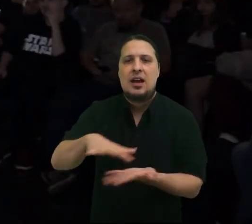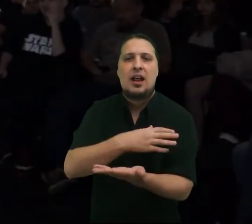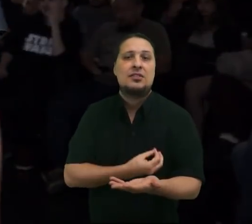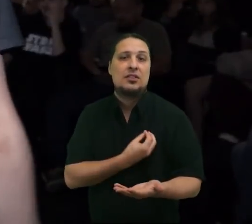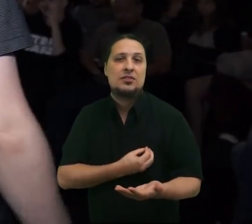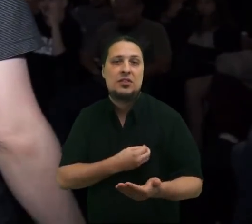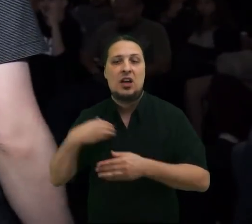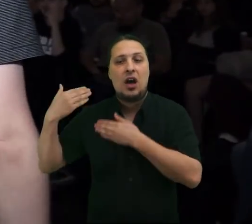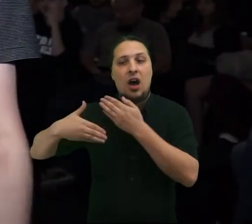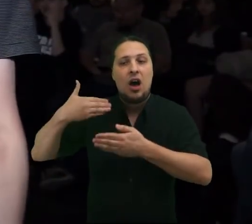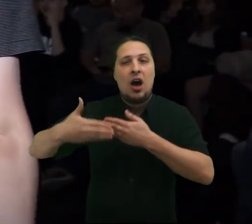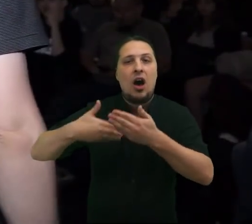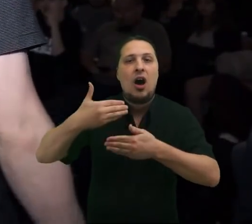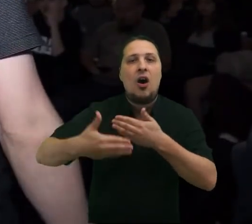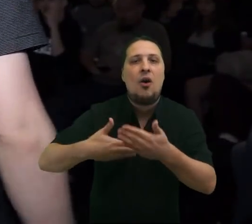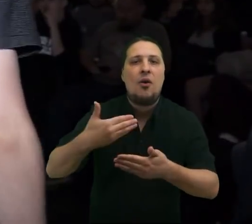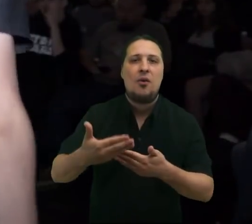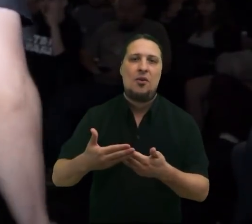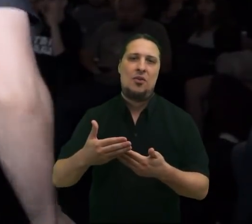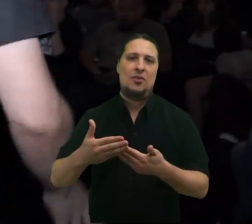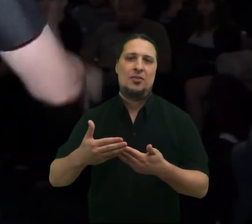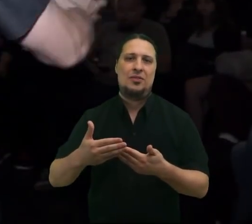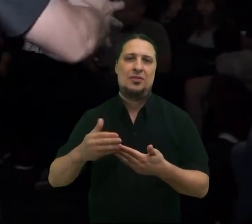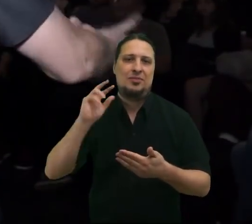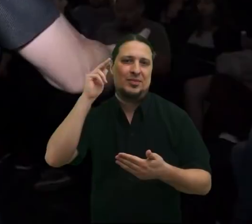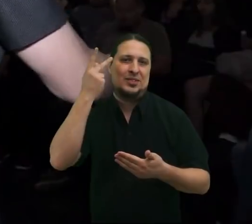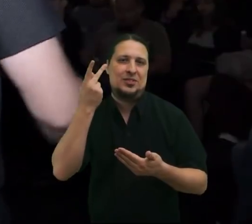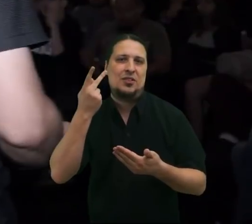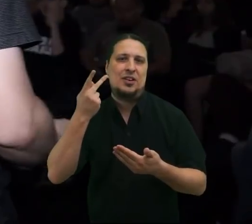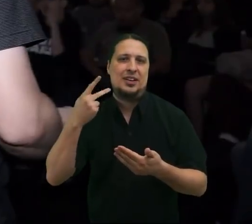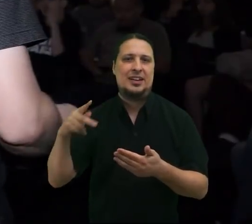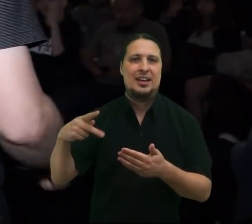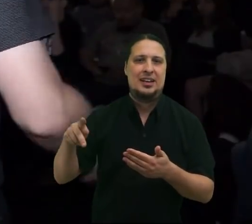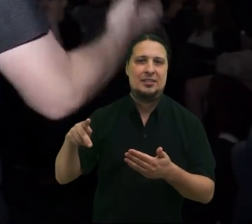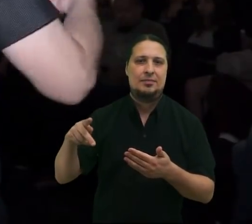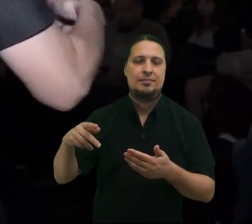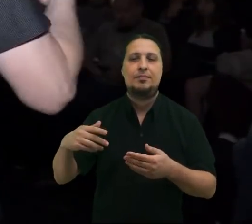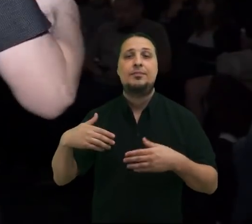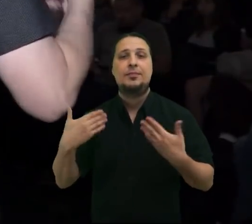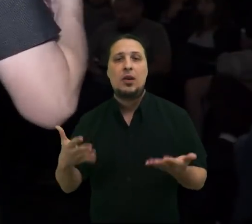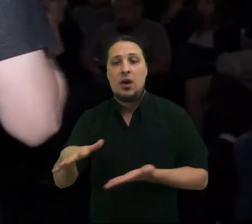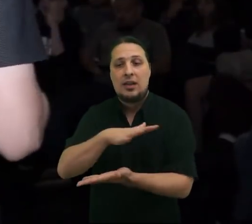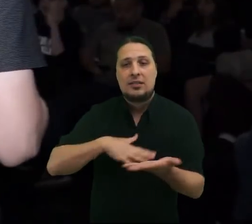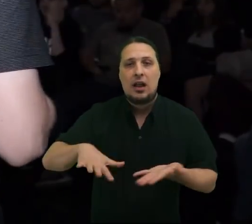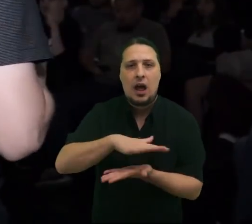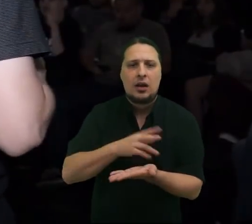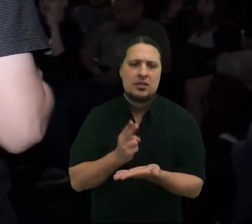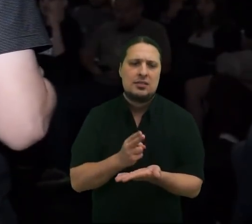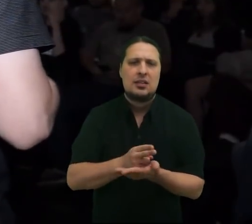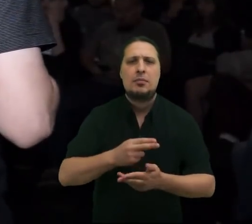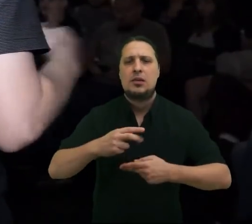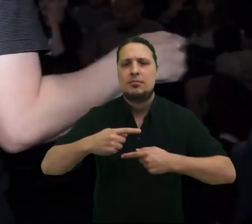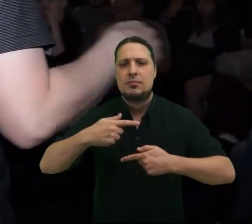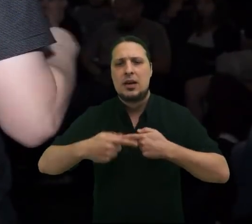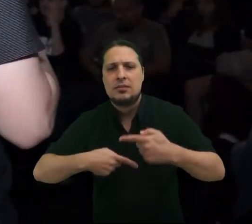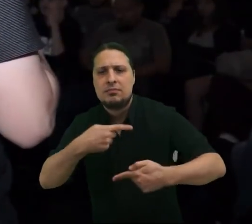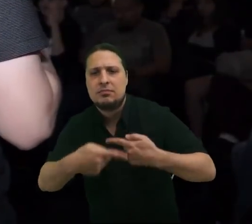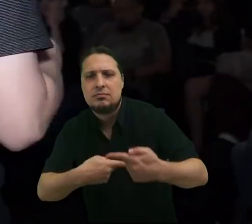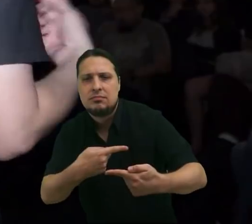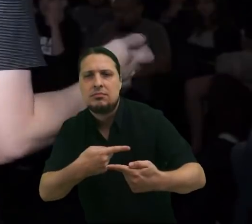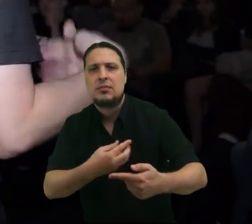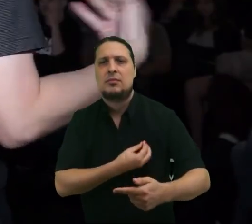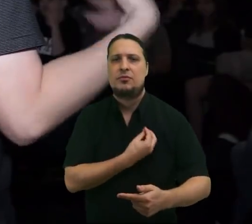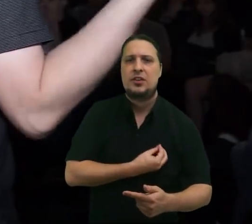dia tu já não tem mais material suficiente para chegar muito perto do buraco negro e ele poder consumir num ritmo rápido. Tá? Chega